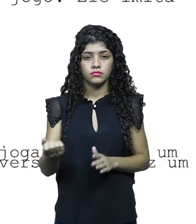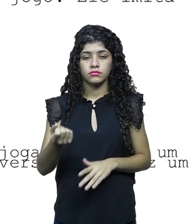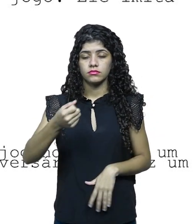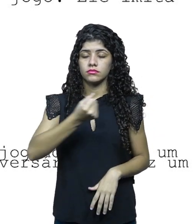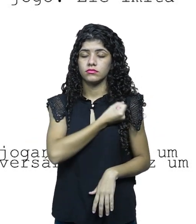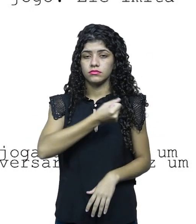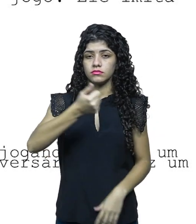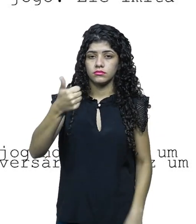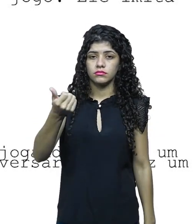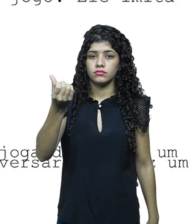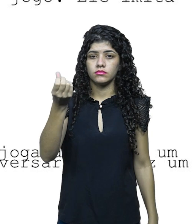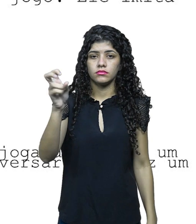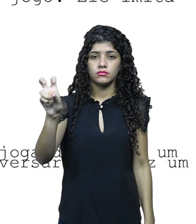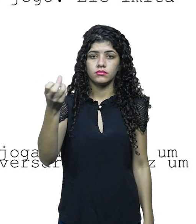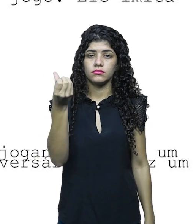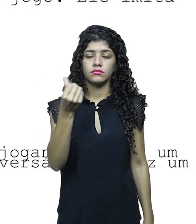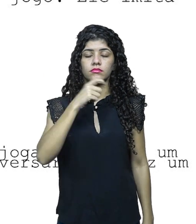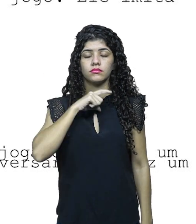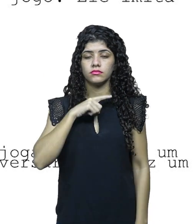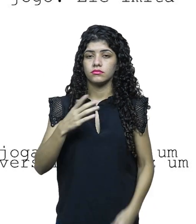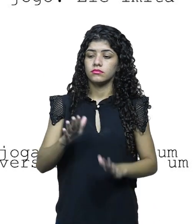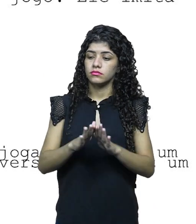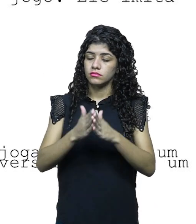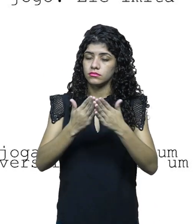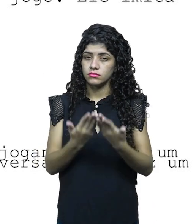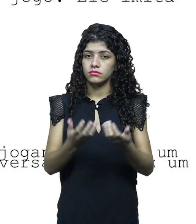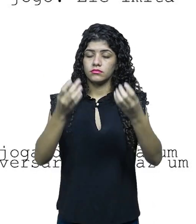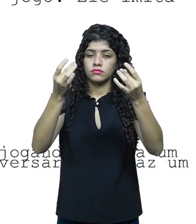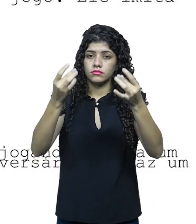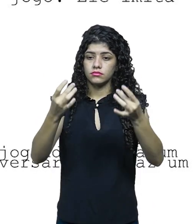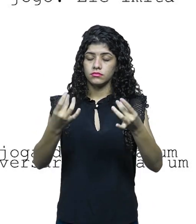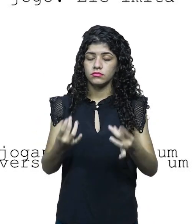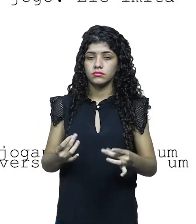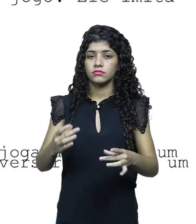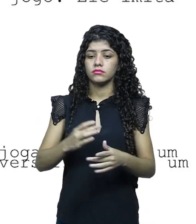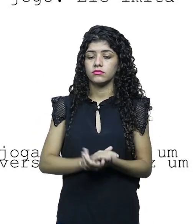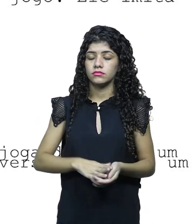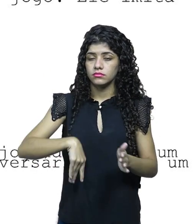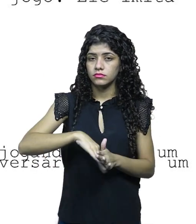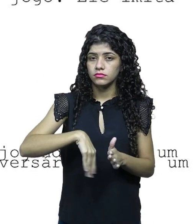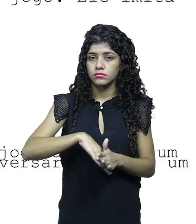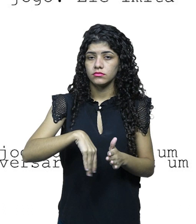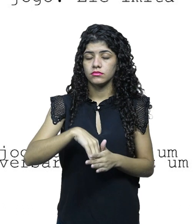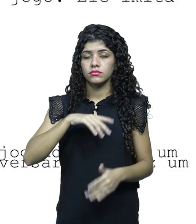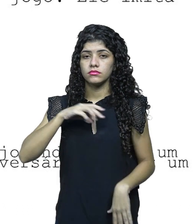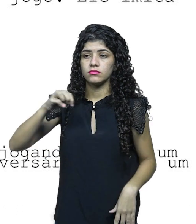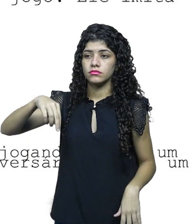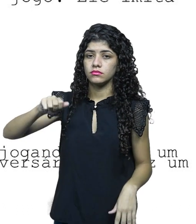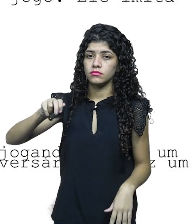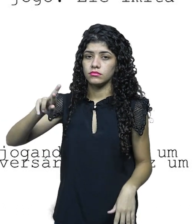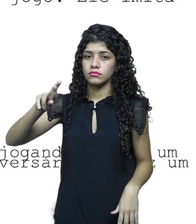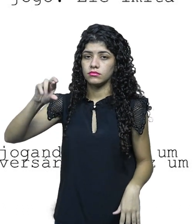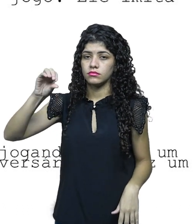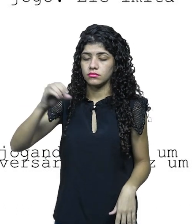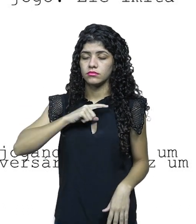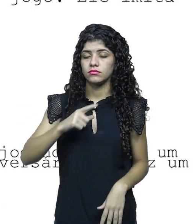156, tem um cabeçalho aberto, tem lá a descrição do jogo onde Mauro tá, que Mauro é o personagem principal,